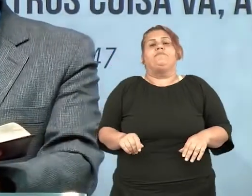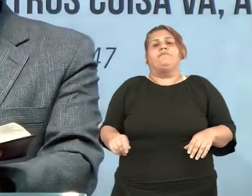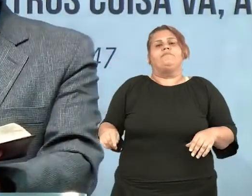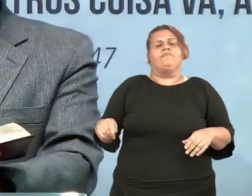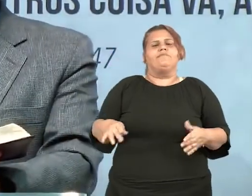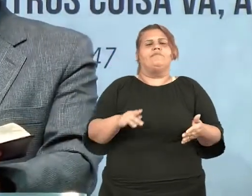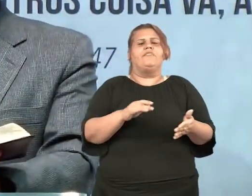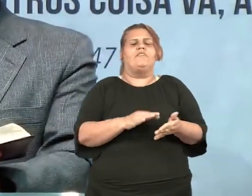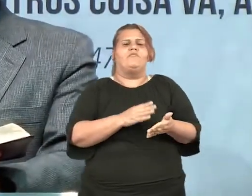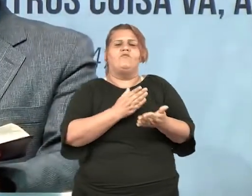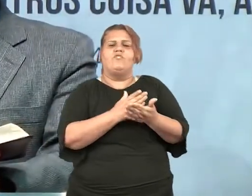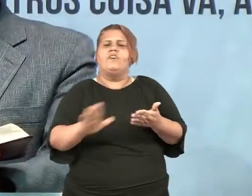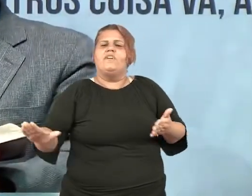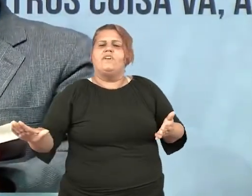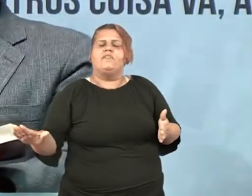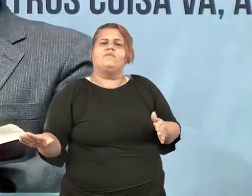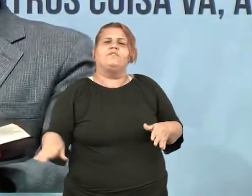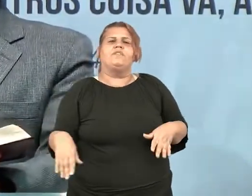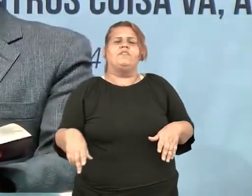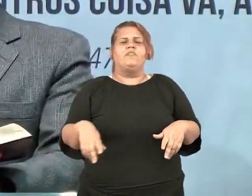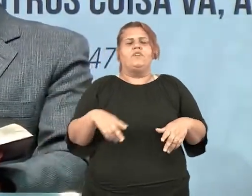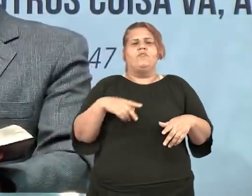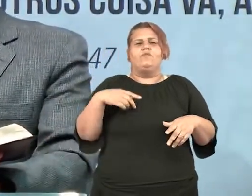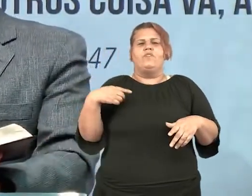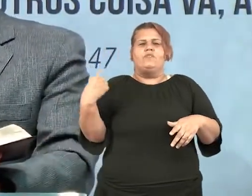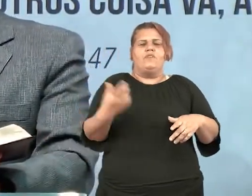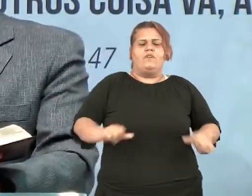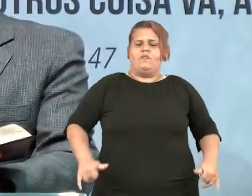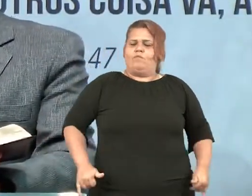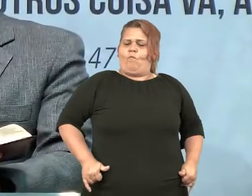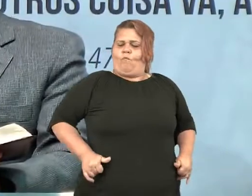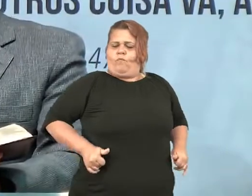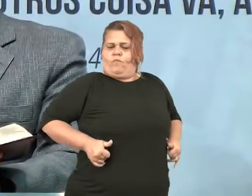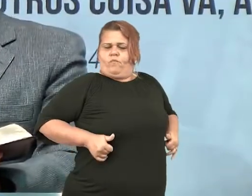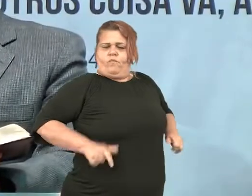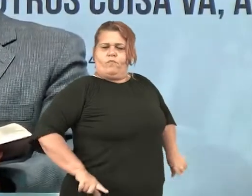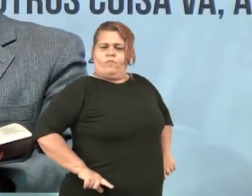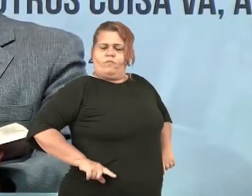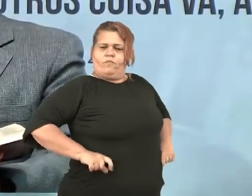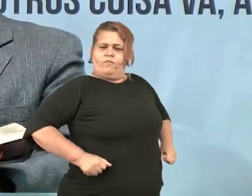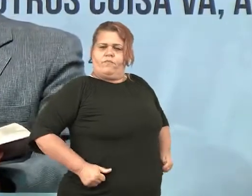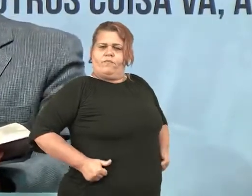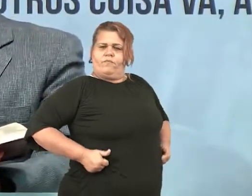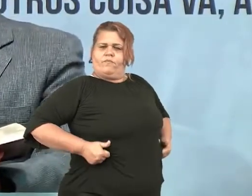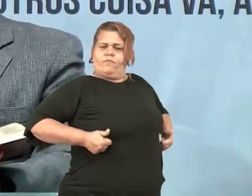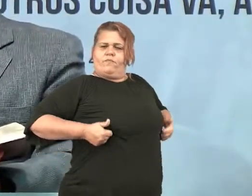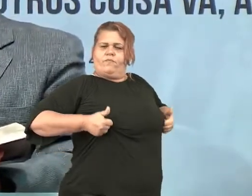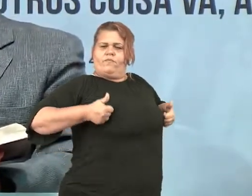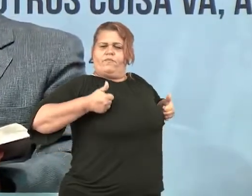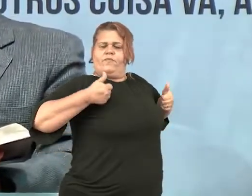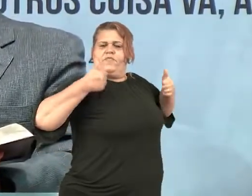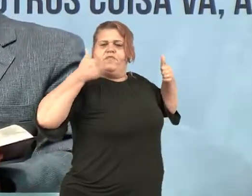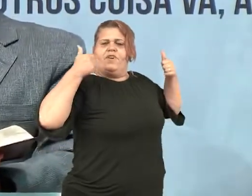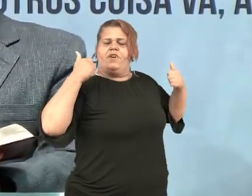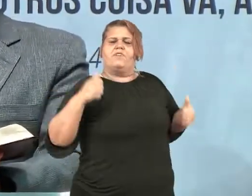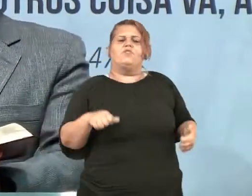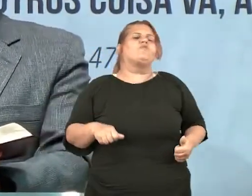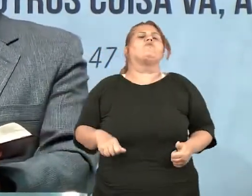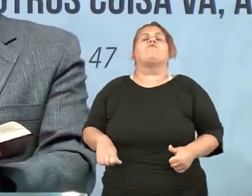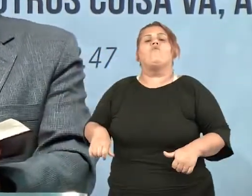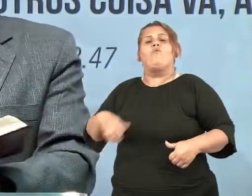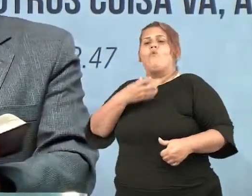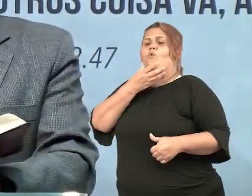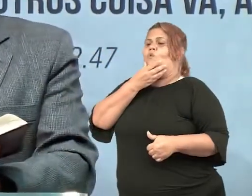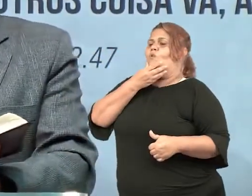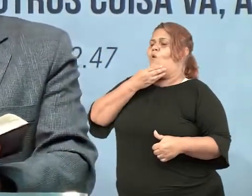e tirar toda essa altivez do homem, esvaziar sua bola, e